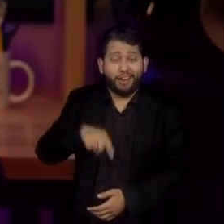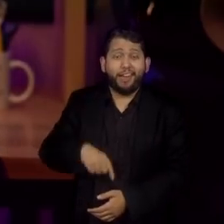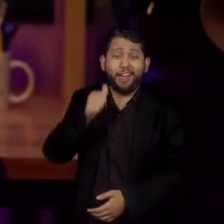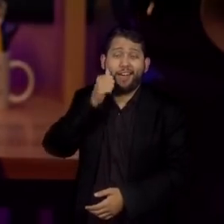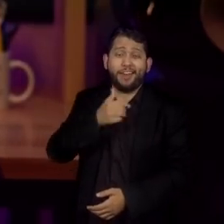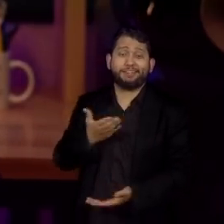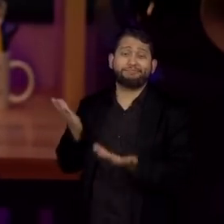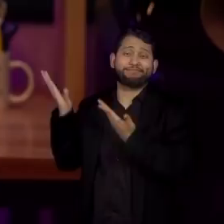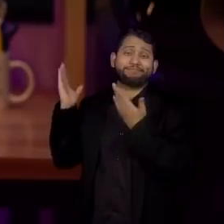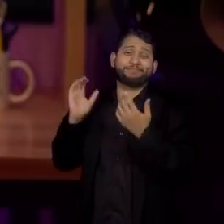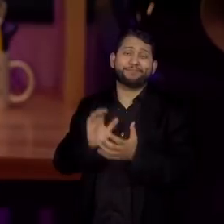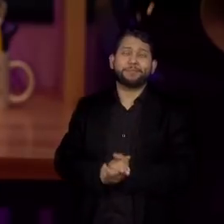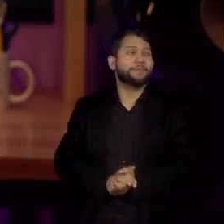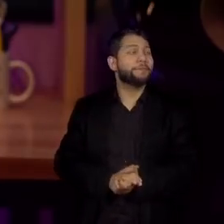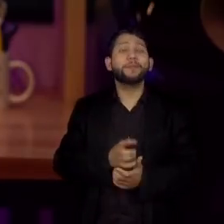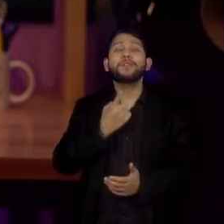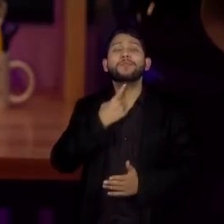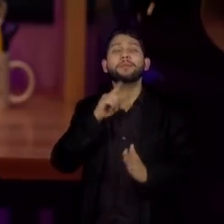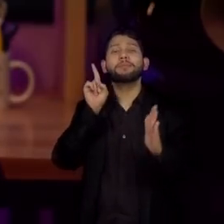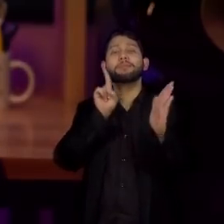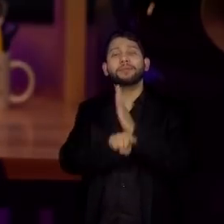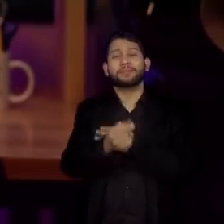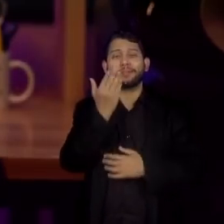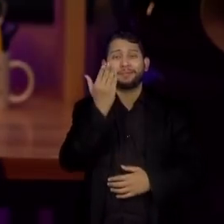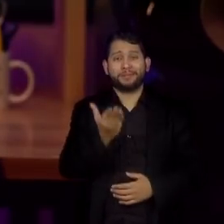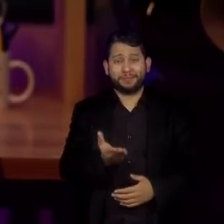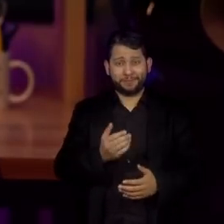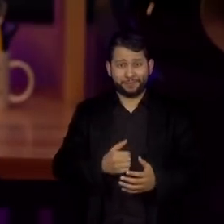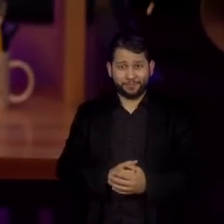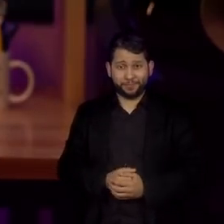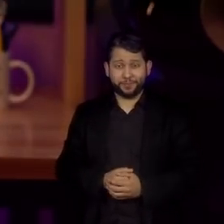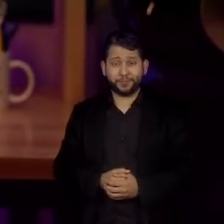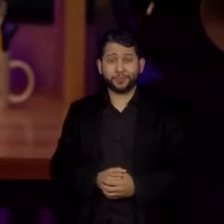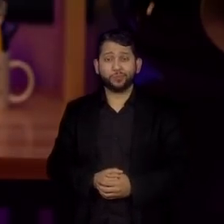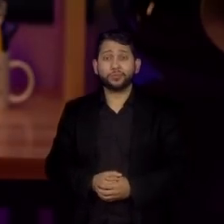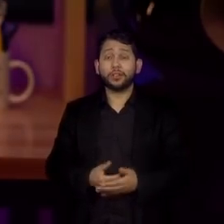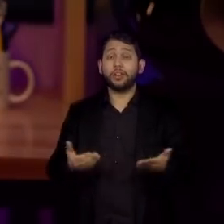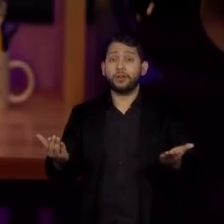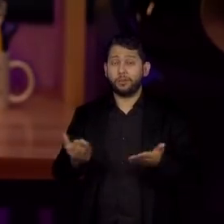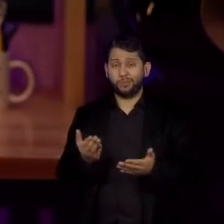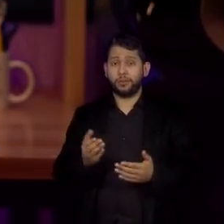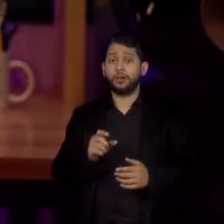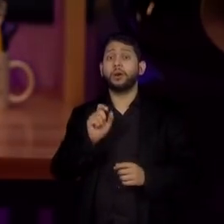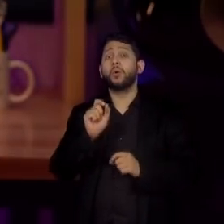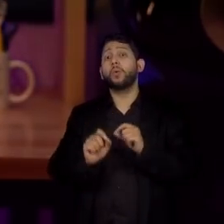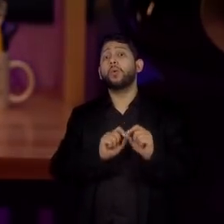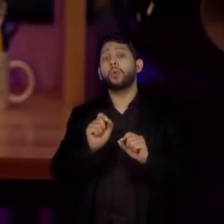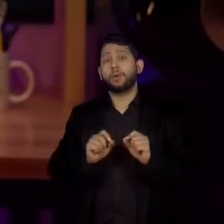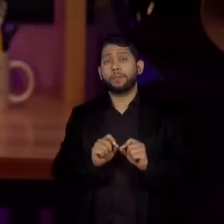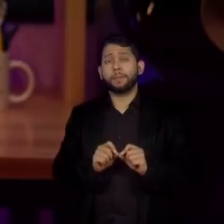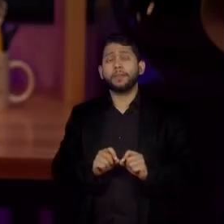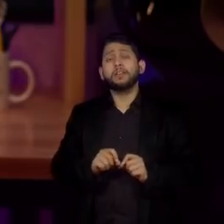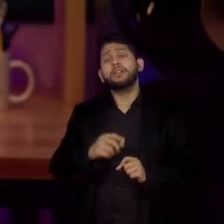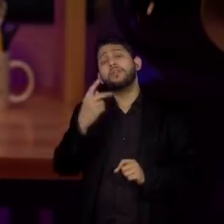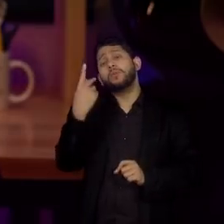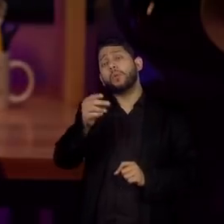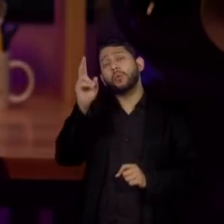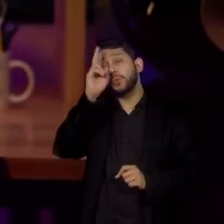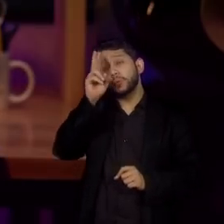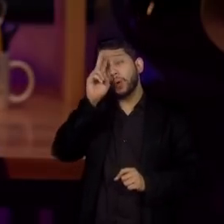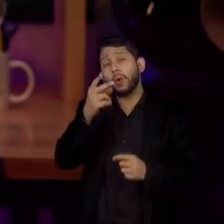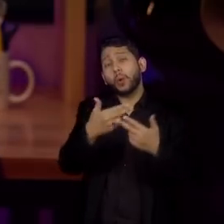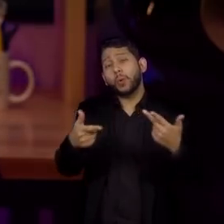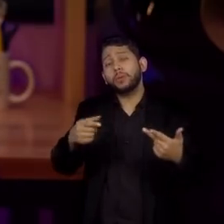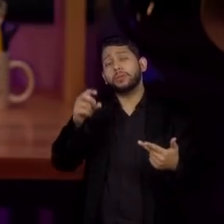Wanderleia. Queria perguntar para você, Wanderleia, primeiro a respeito de alguma história, de alguma memória que